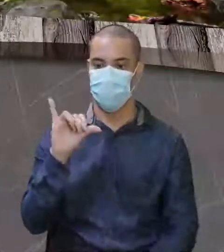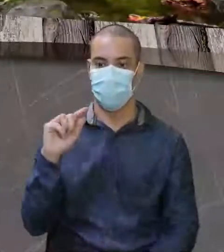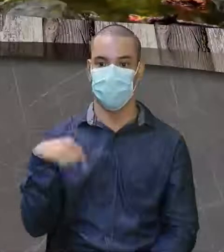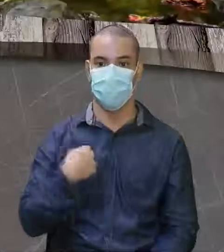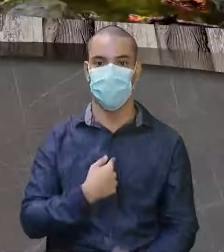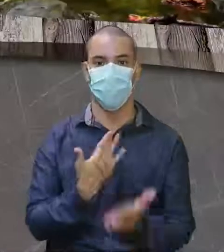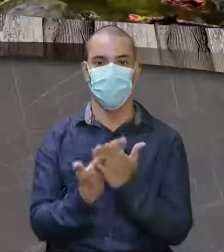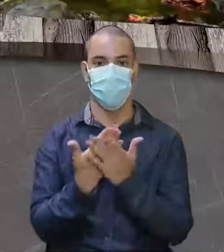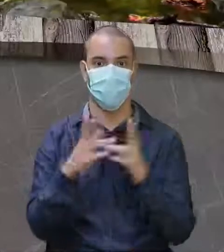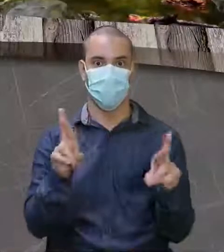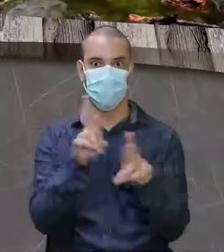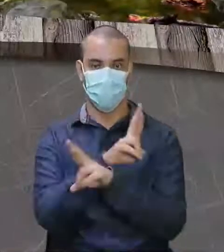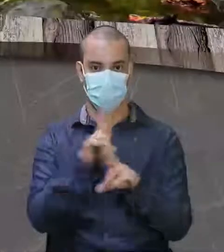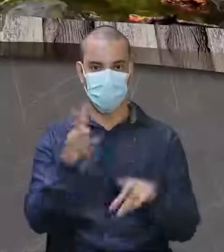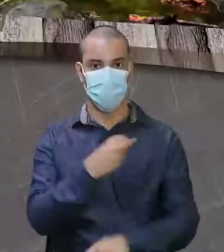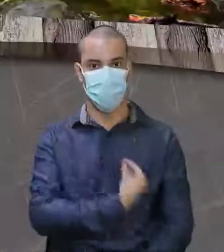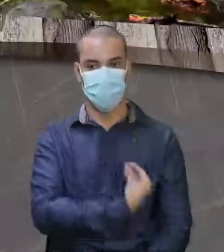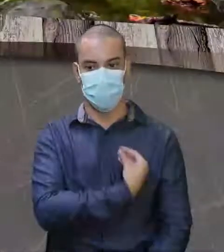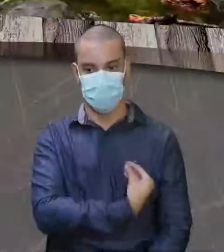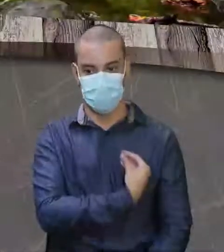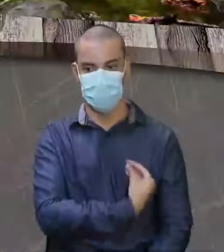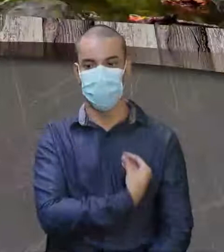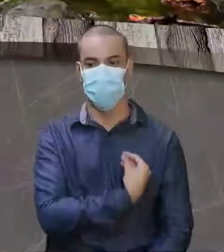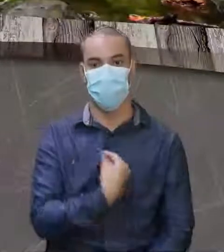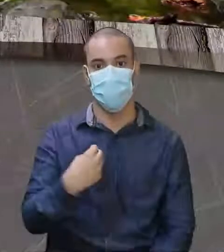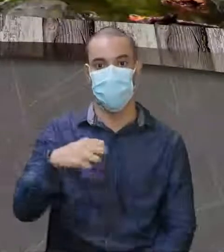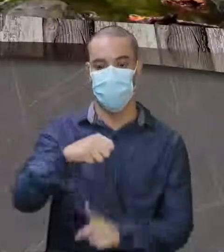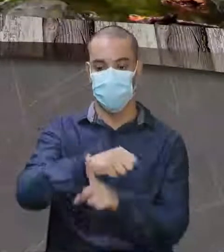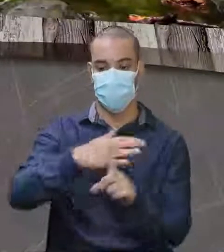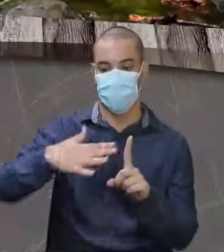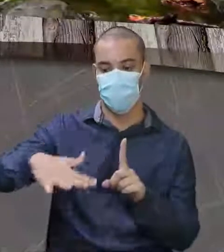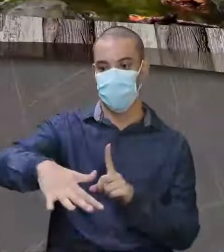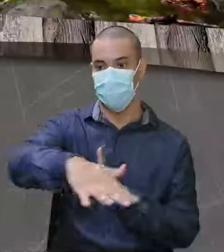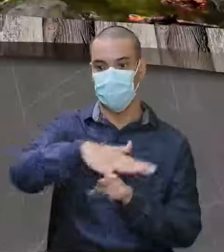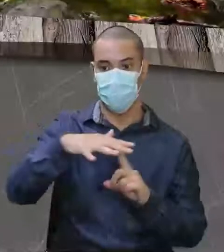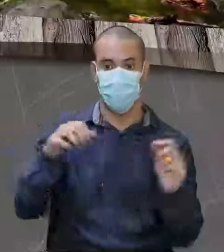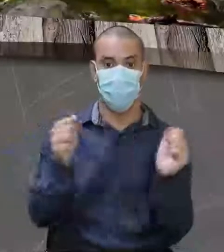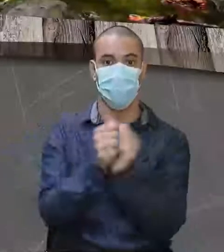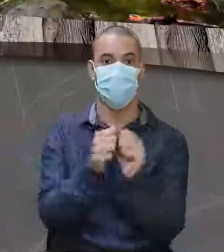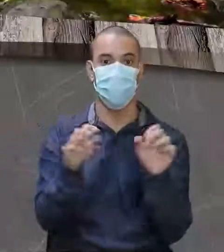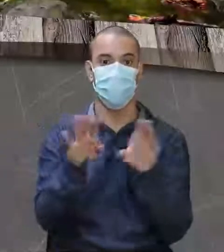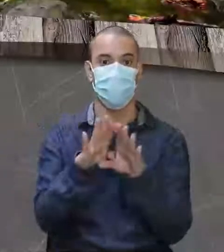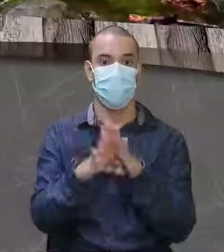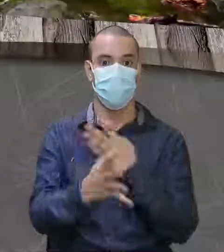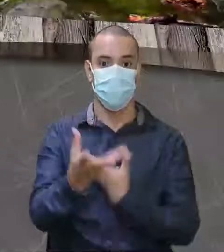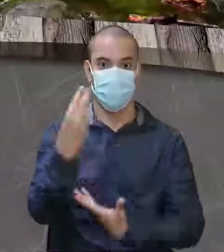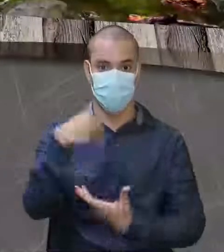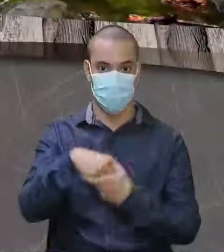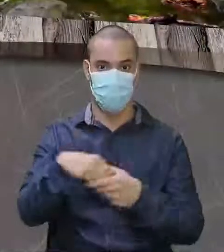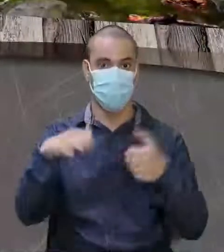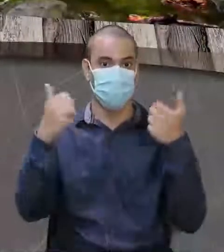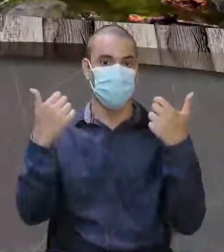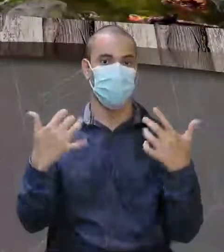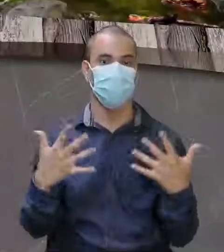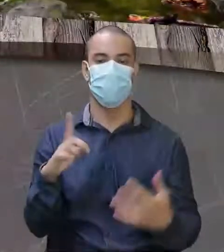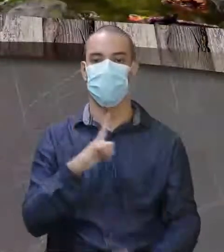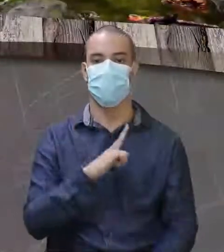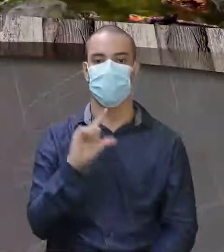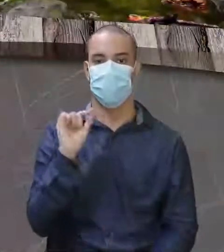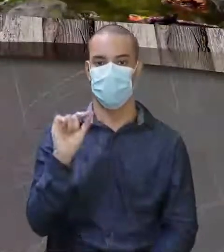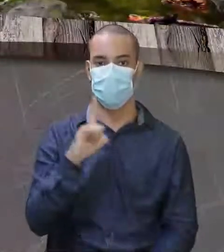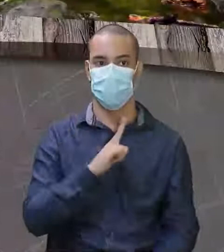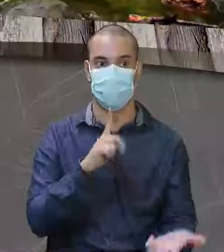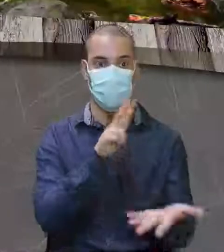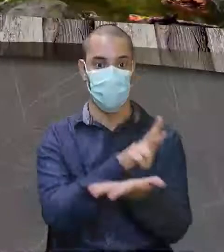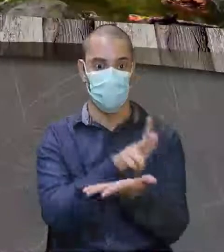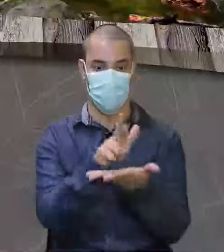as relações dos seres vivos com o meio ambiente. E dentro desse meio ambiente, tecnicamente falando, a gente tem